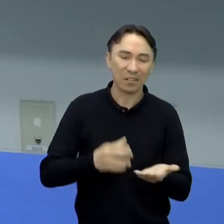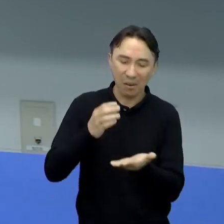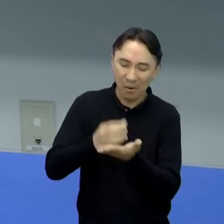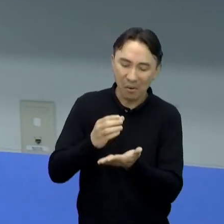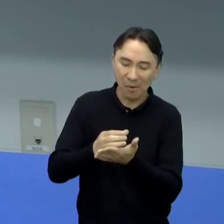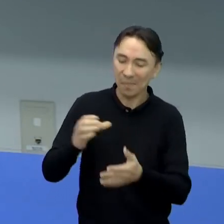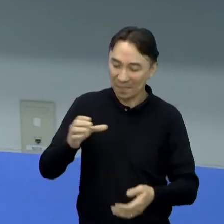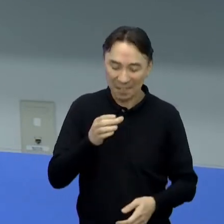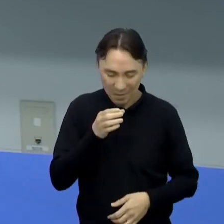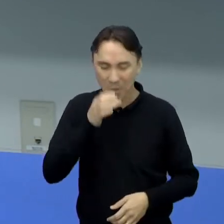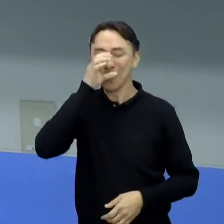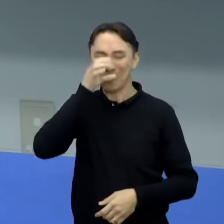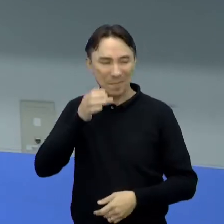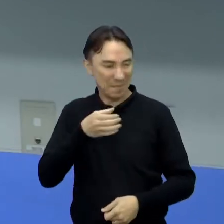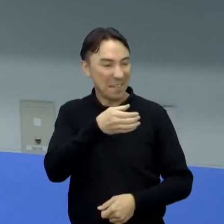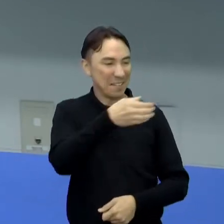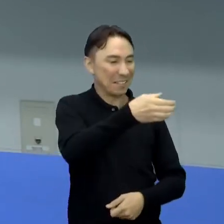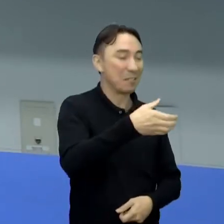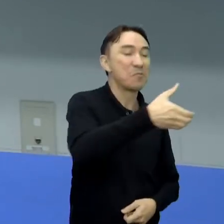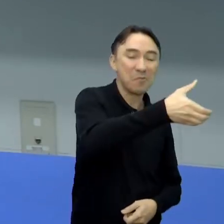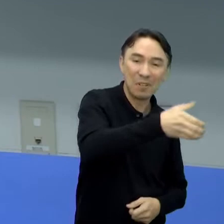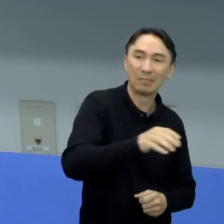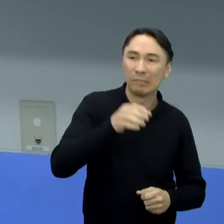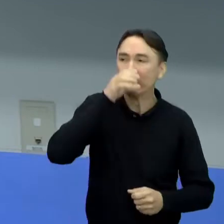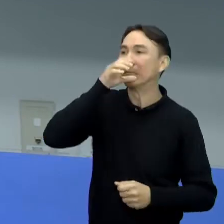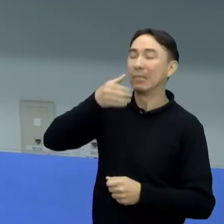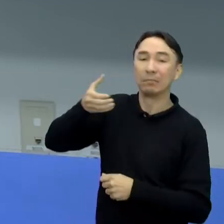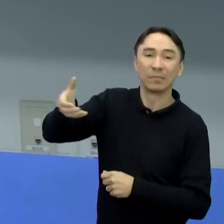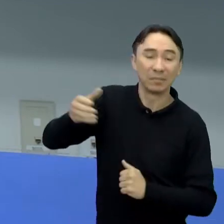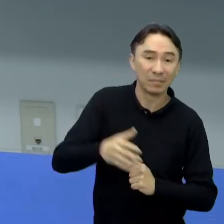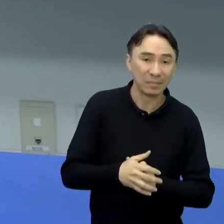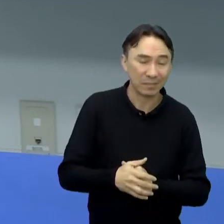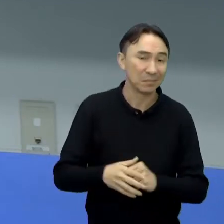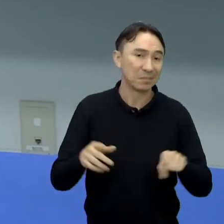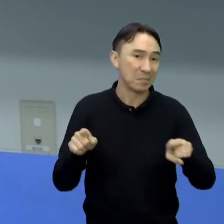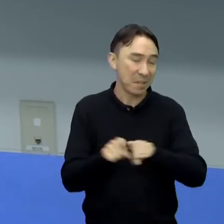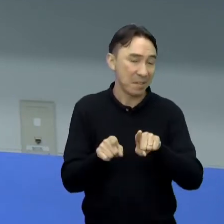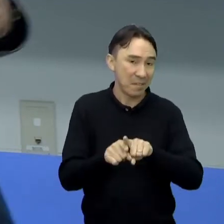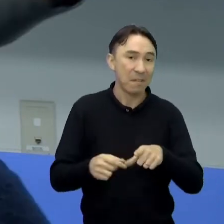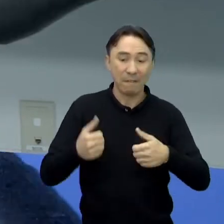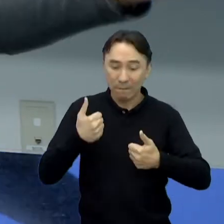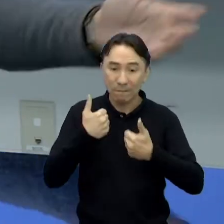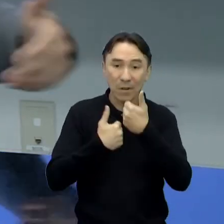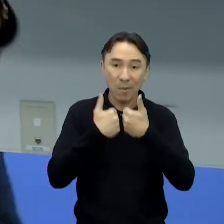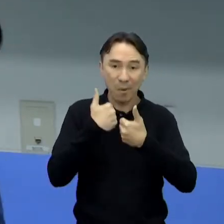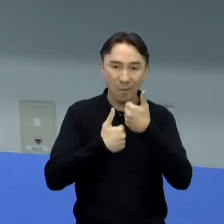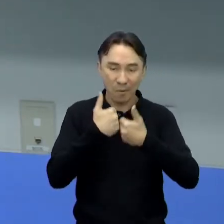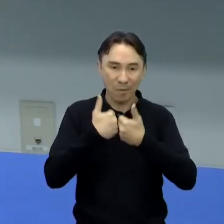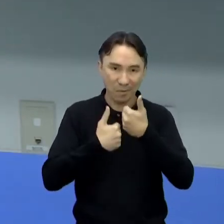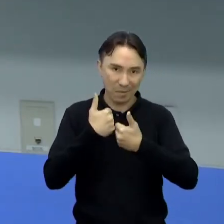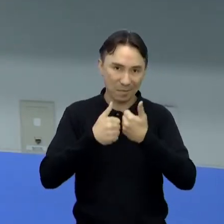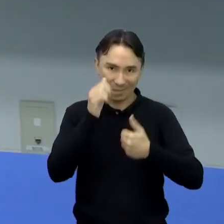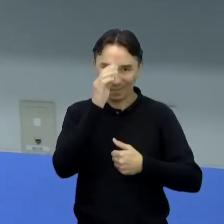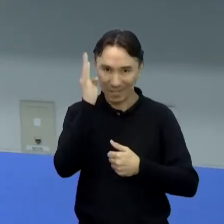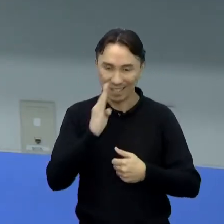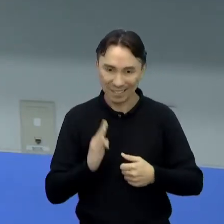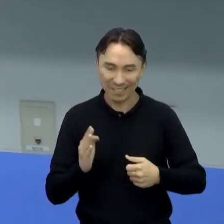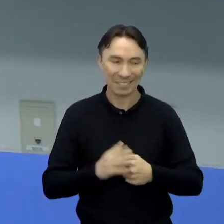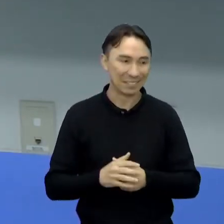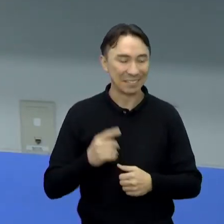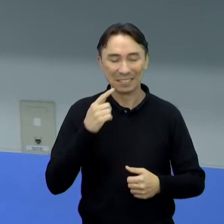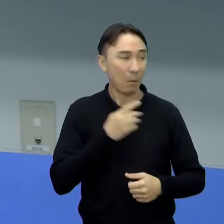mesmo garfo. Uma partida de futebol da seleção brasileira, as pessoas estão lá abraçadas